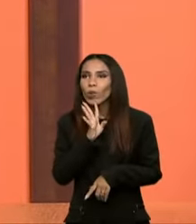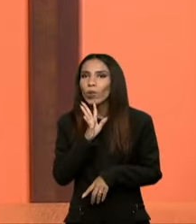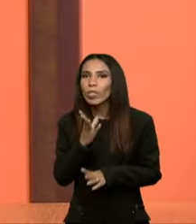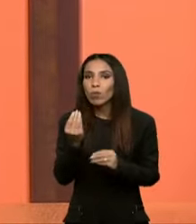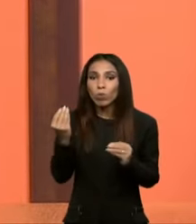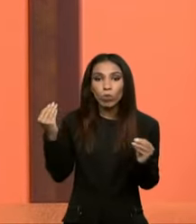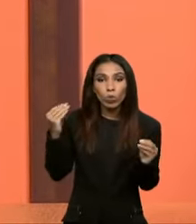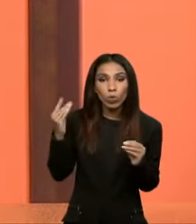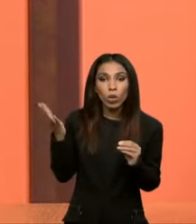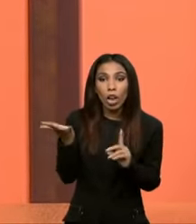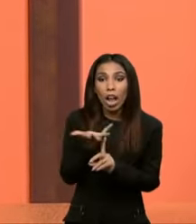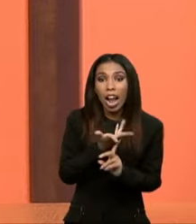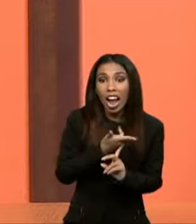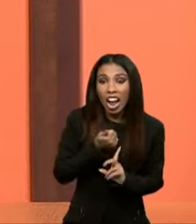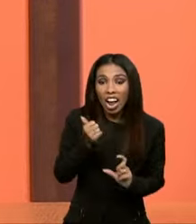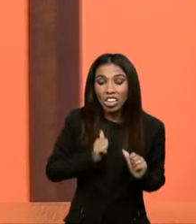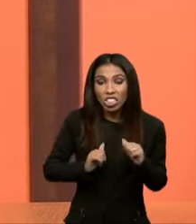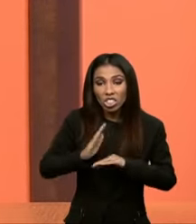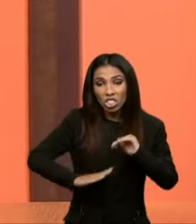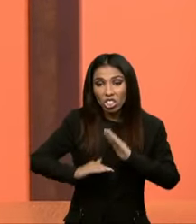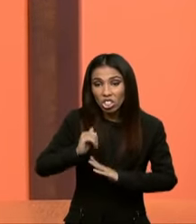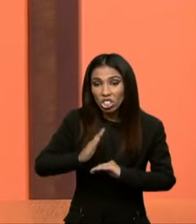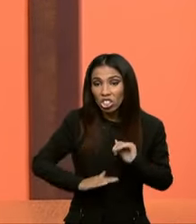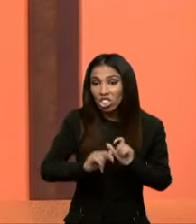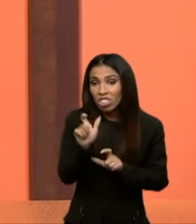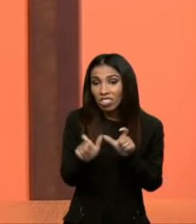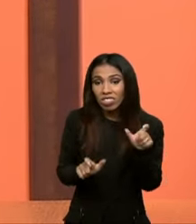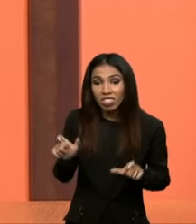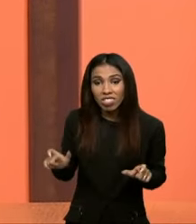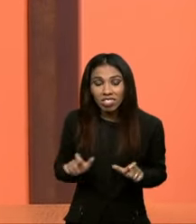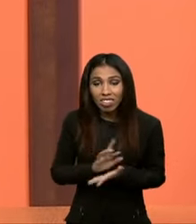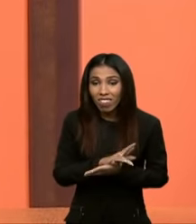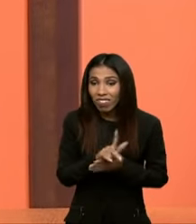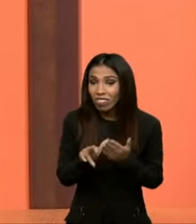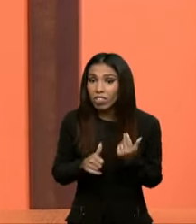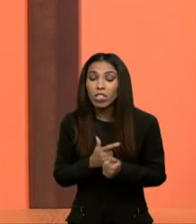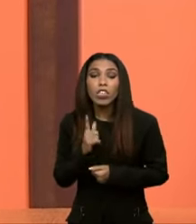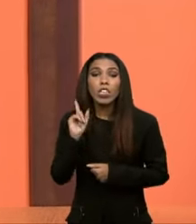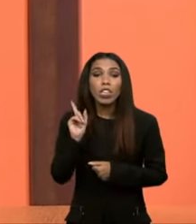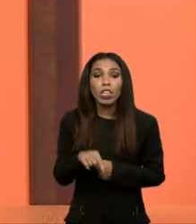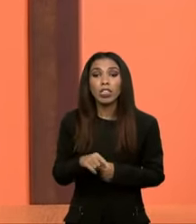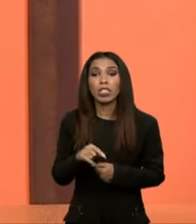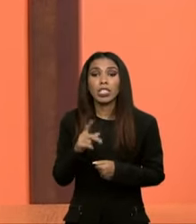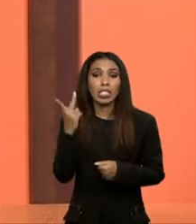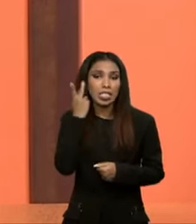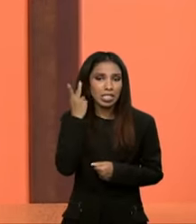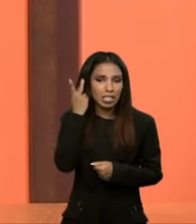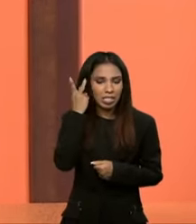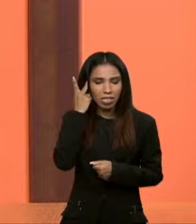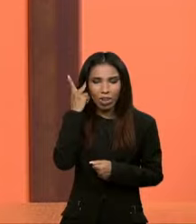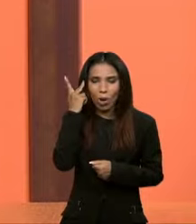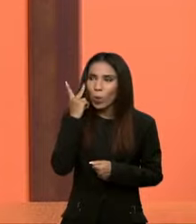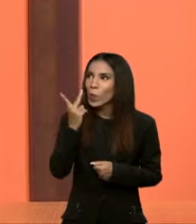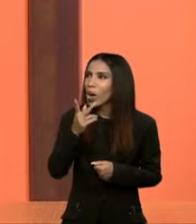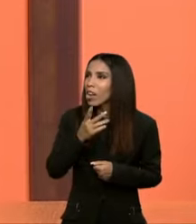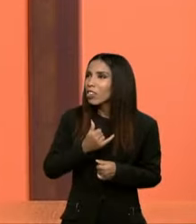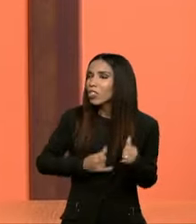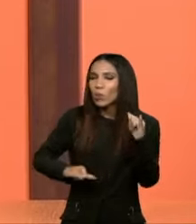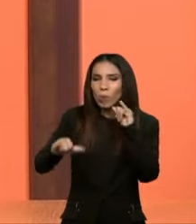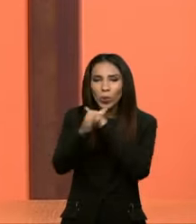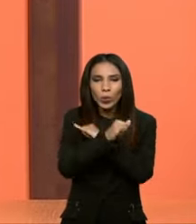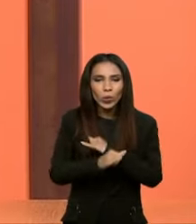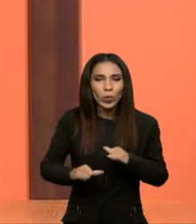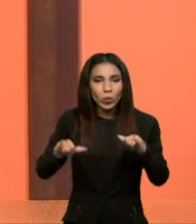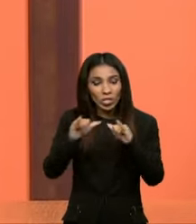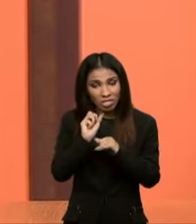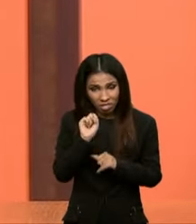artista, porque tem muito artista lá também. Sim! É, e, então, assim, São Paulo tem uma vibração muito bacana. Se você não tá... Se você